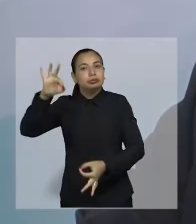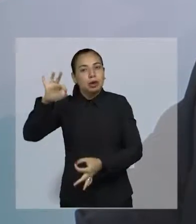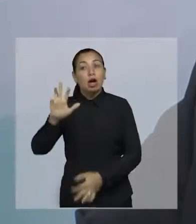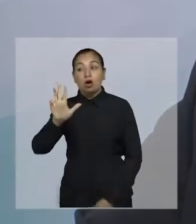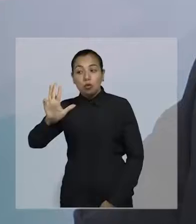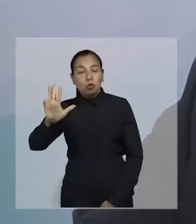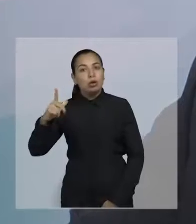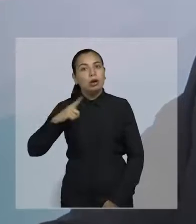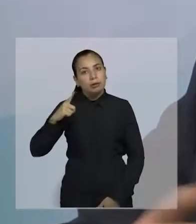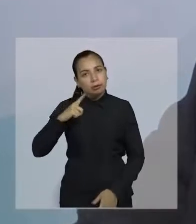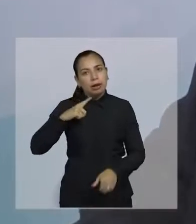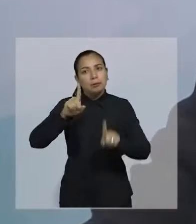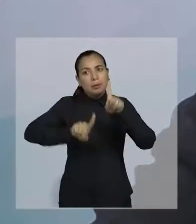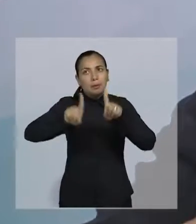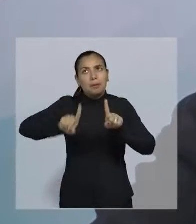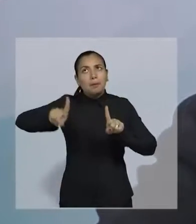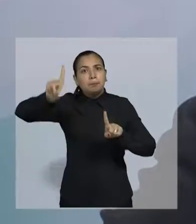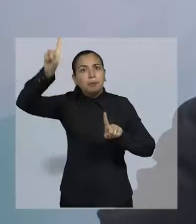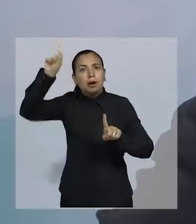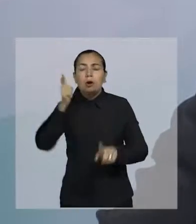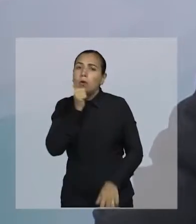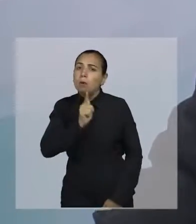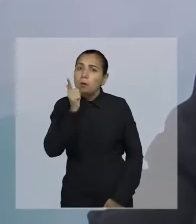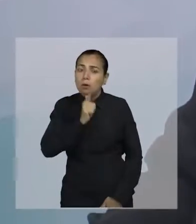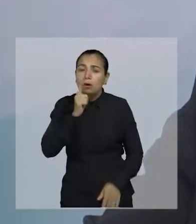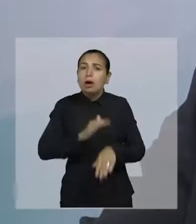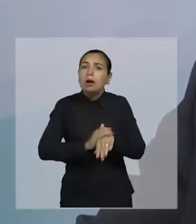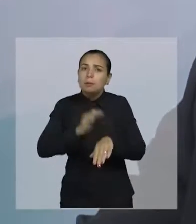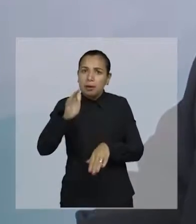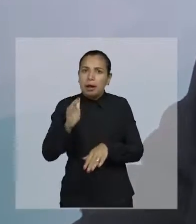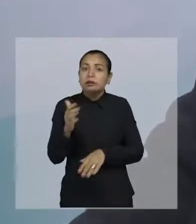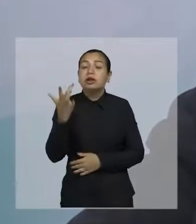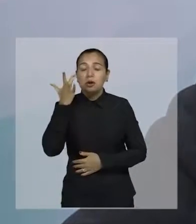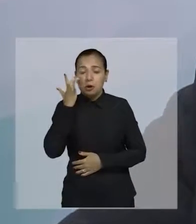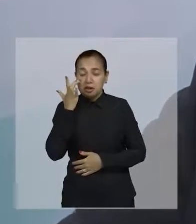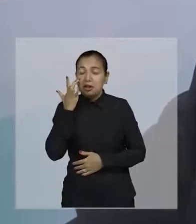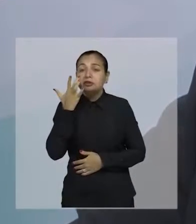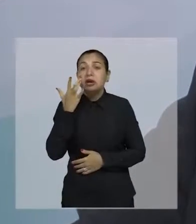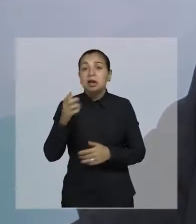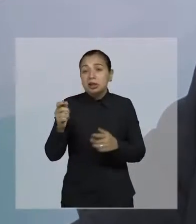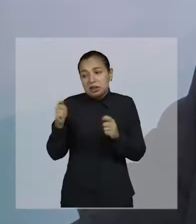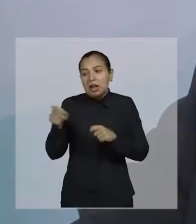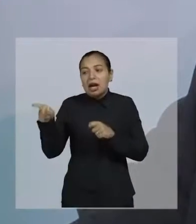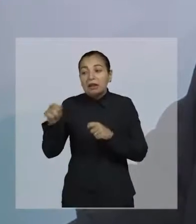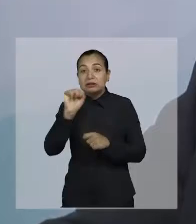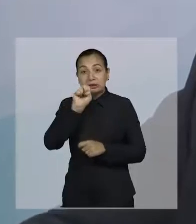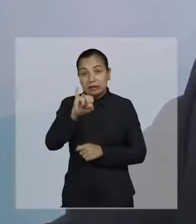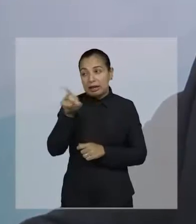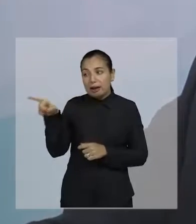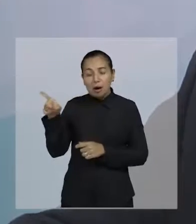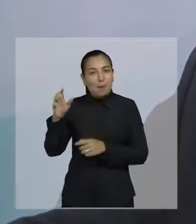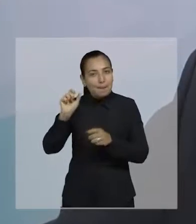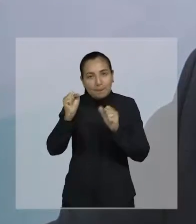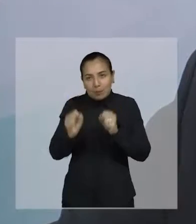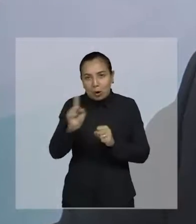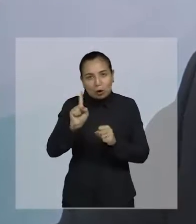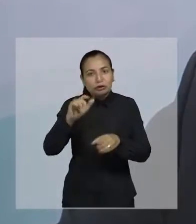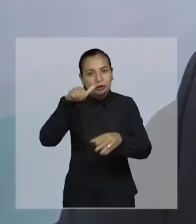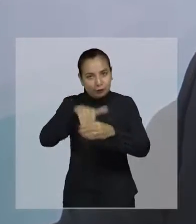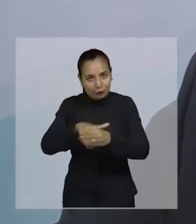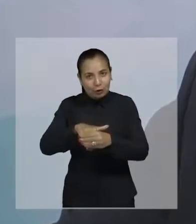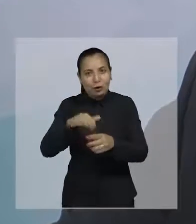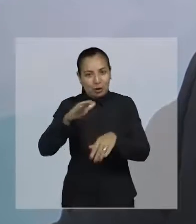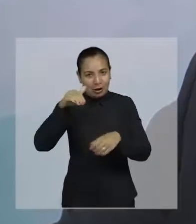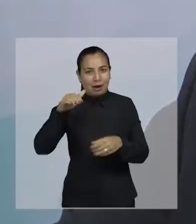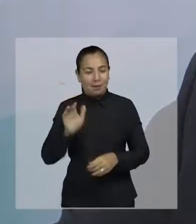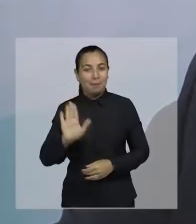nas pesquisas e supondo que ele terá uma capacidade de transferência de votos minimamente razoável, somado a um tempo de